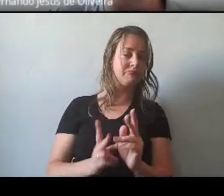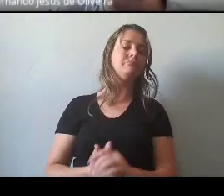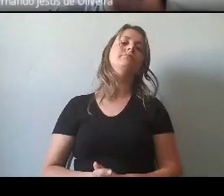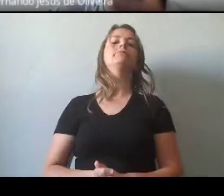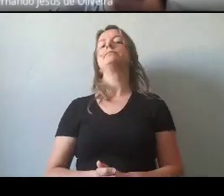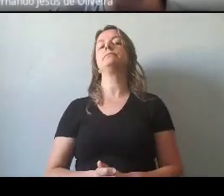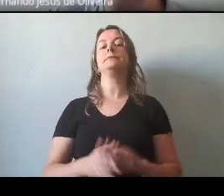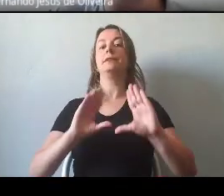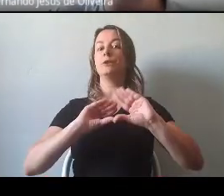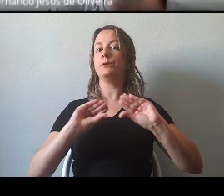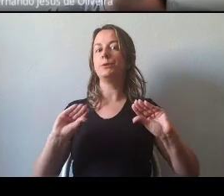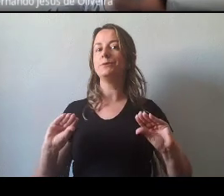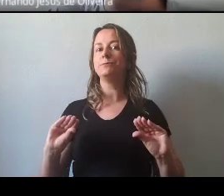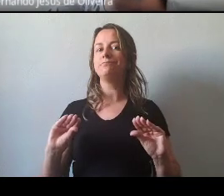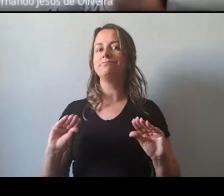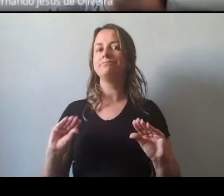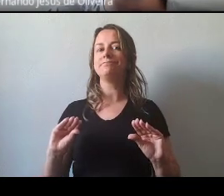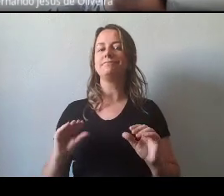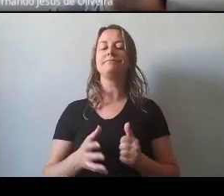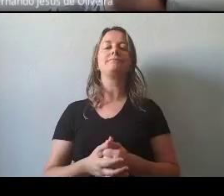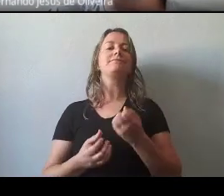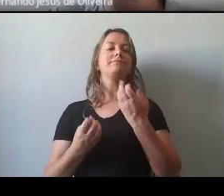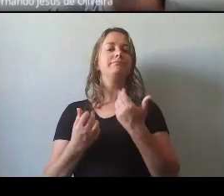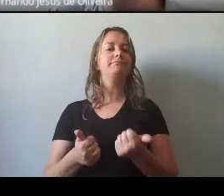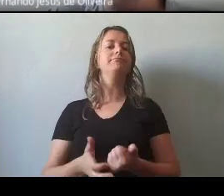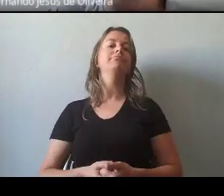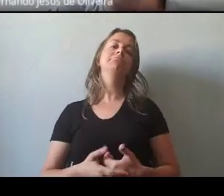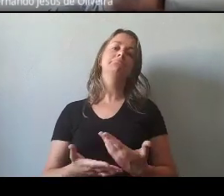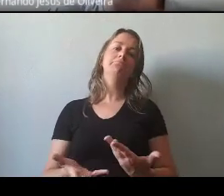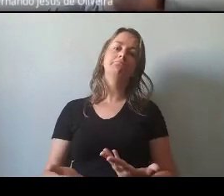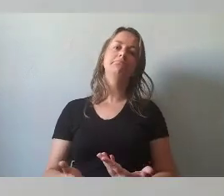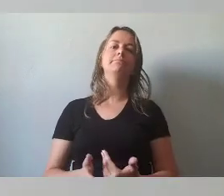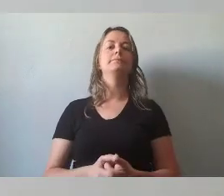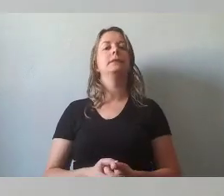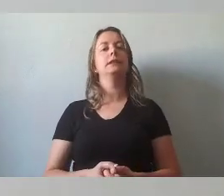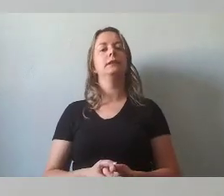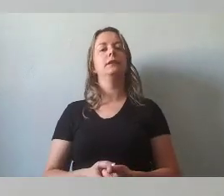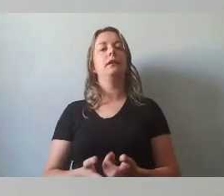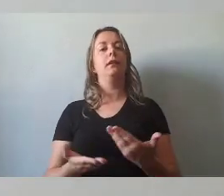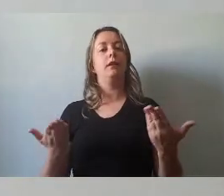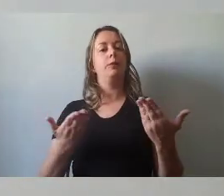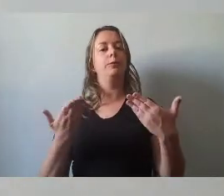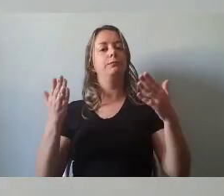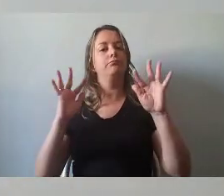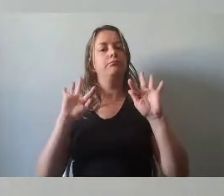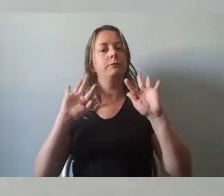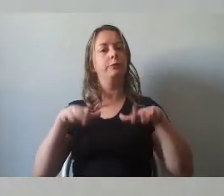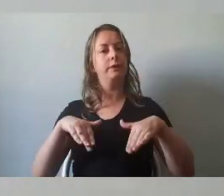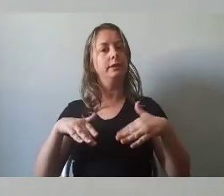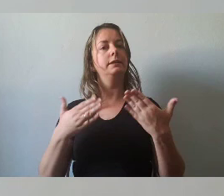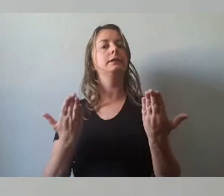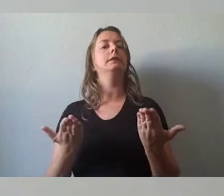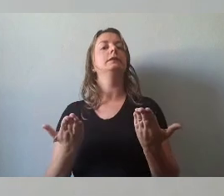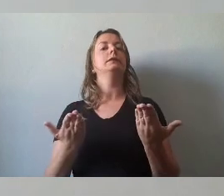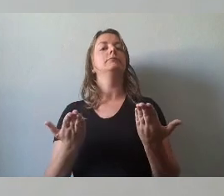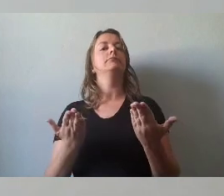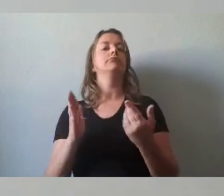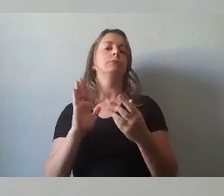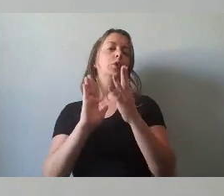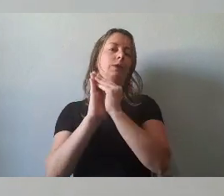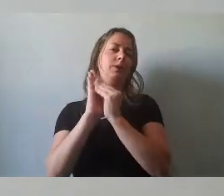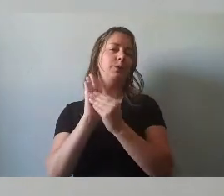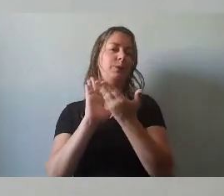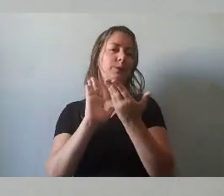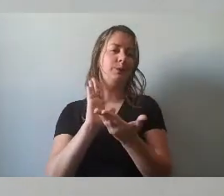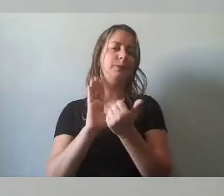Beleza? Ok? Tranquilo? Muito bem, pessoal, é isso aí. Então, encerramos essa parte aí